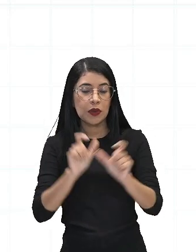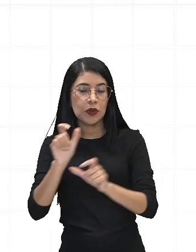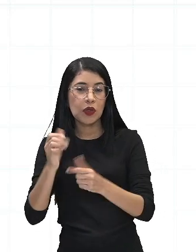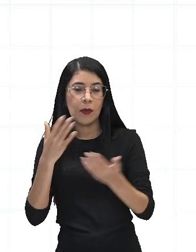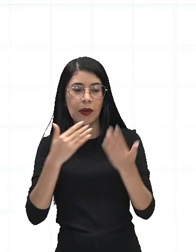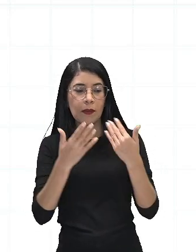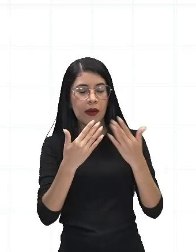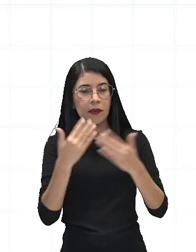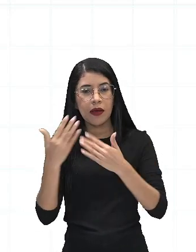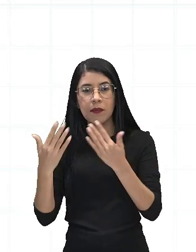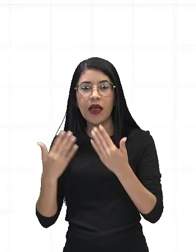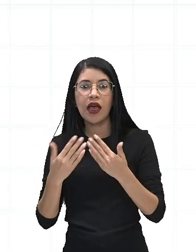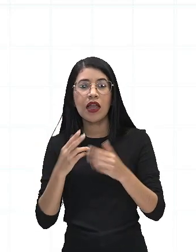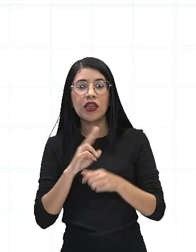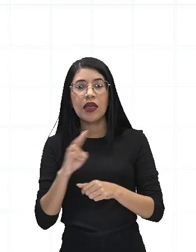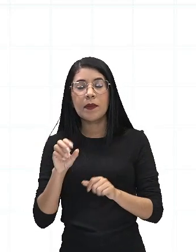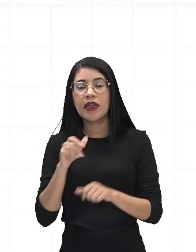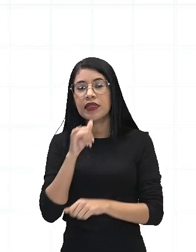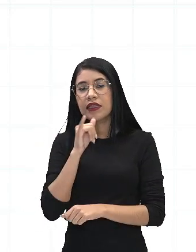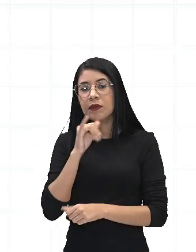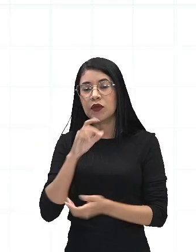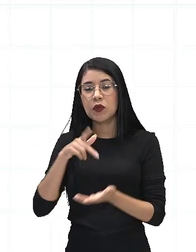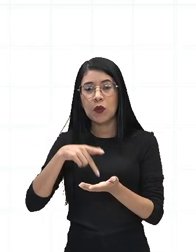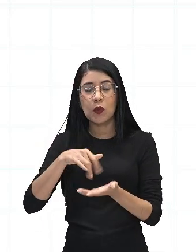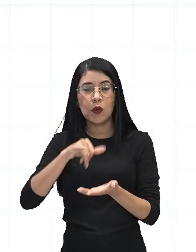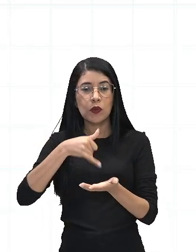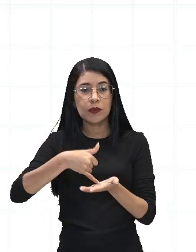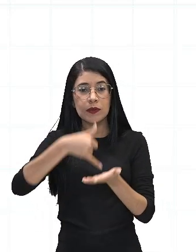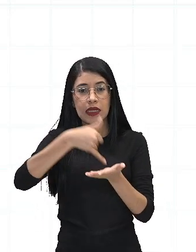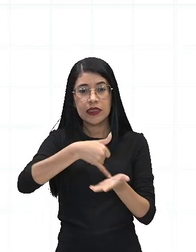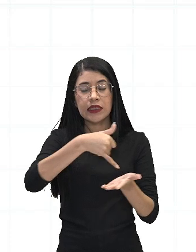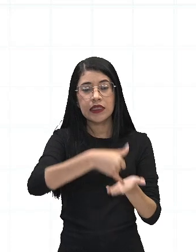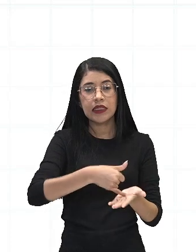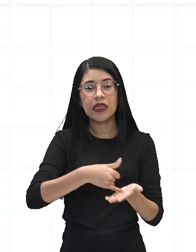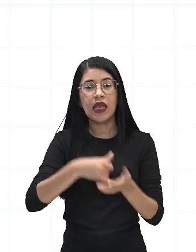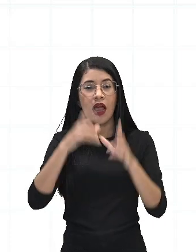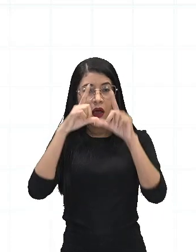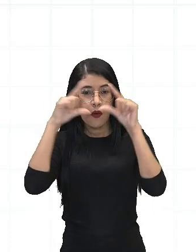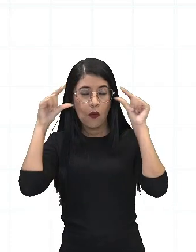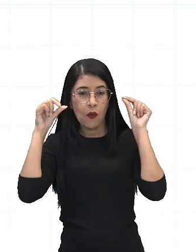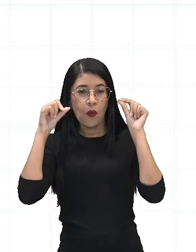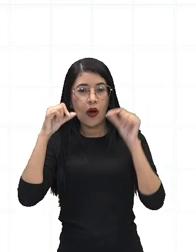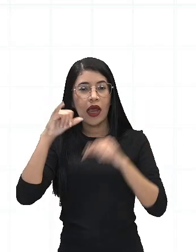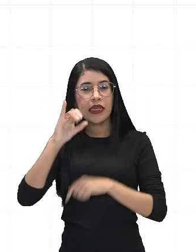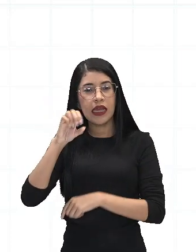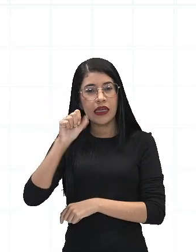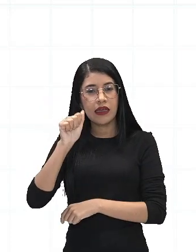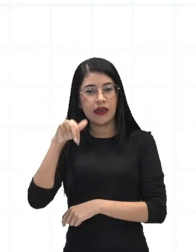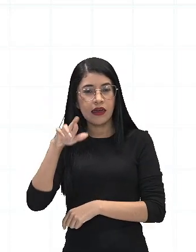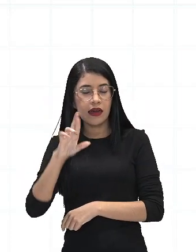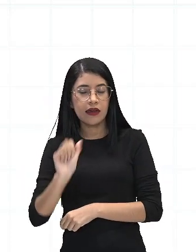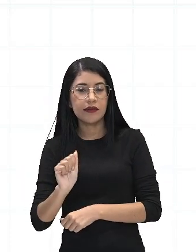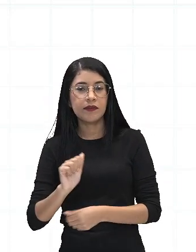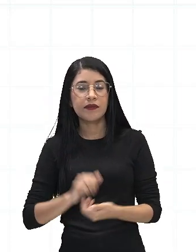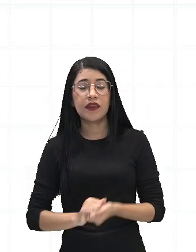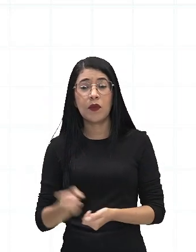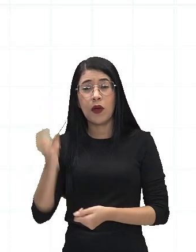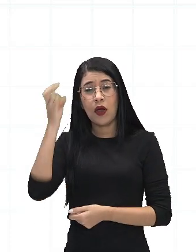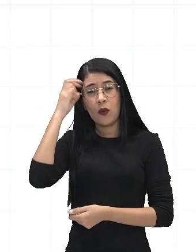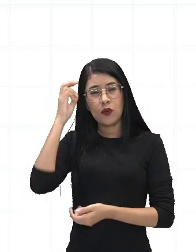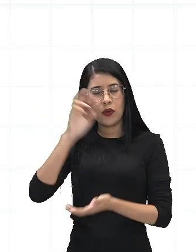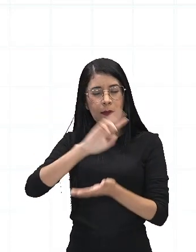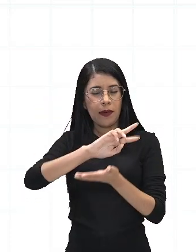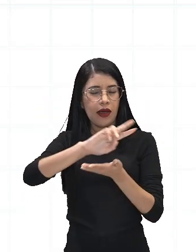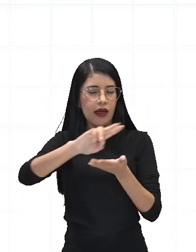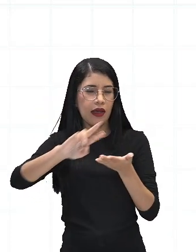brasileiros nomes como Saci, Cuca e Iara. Nossa cultura, diversa como é,